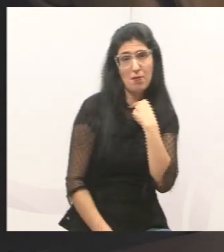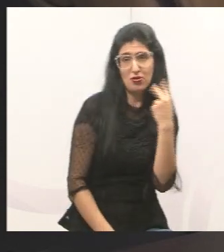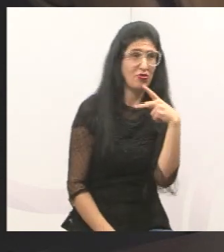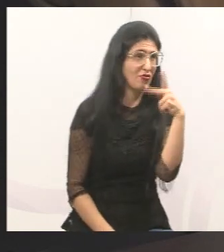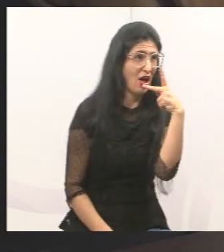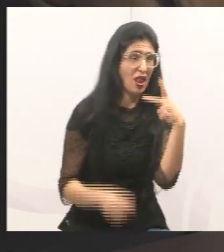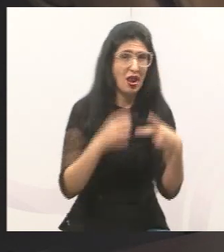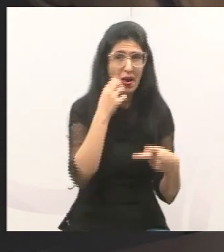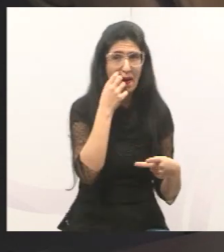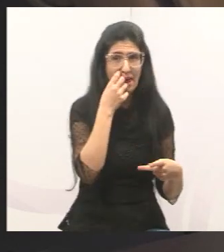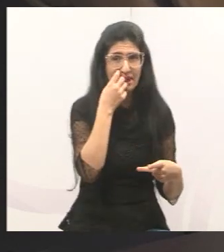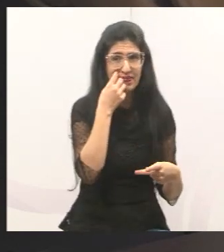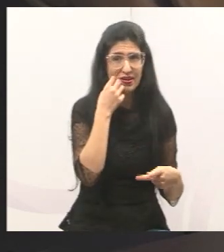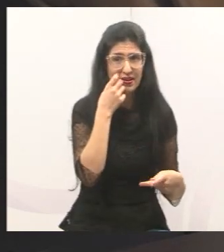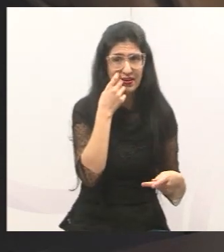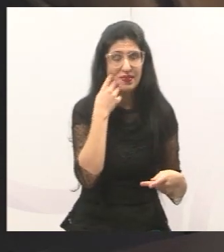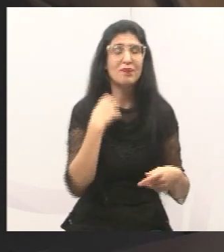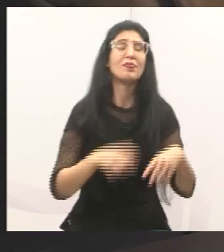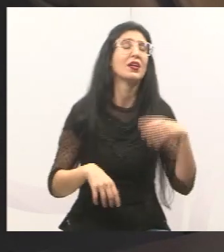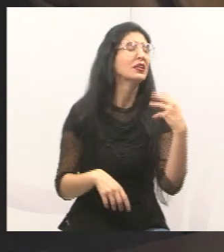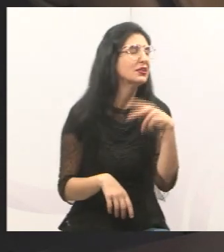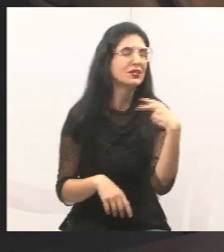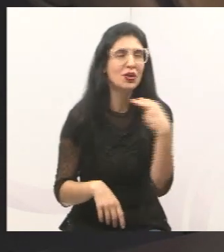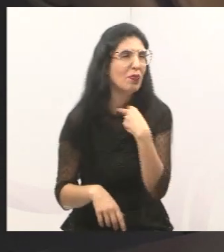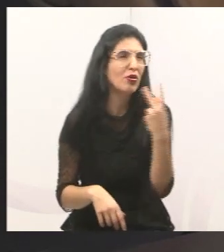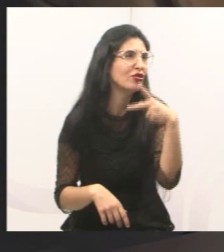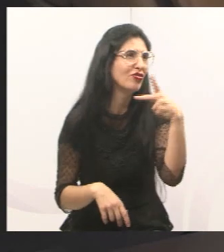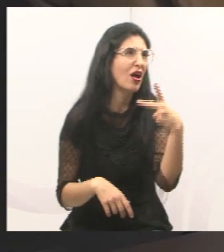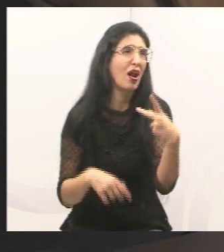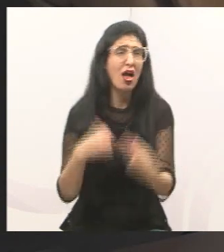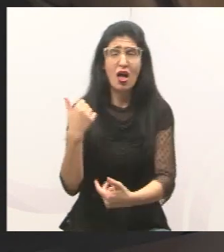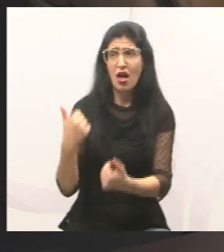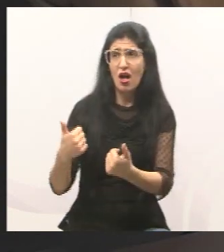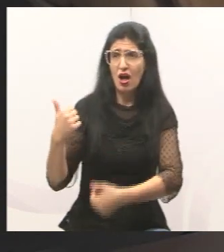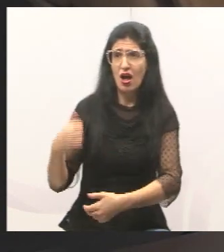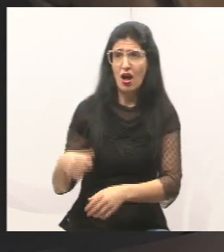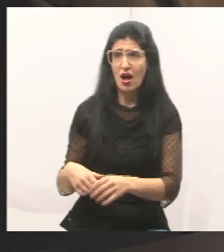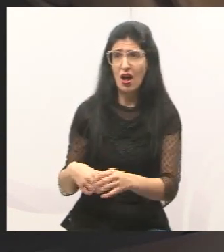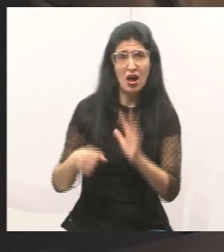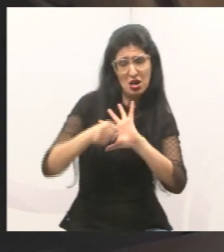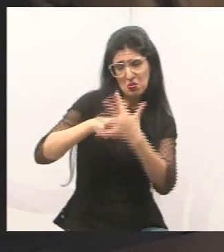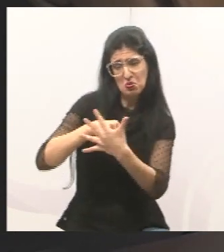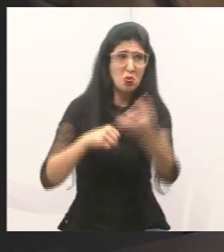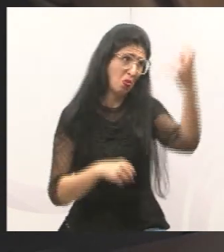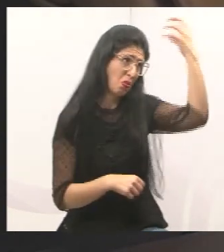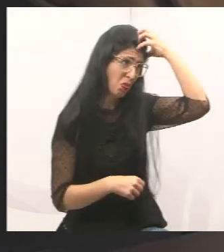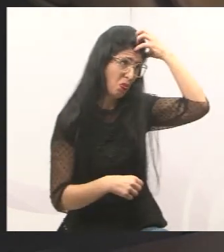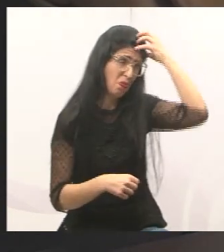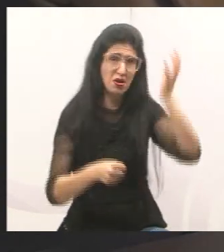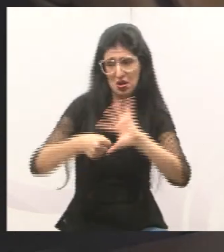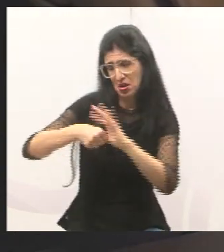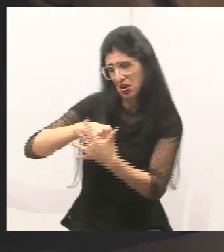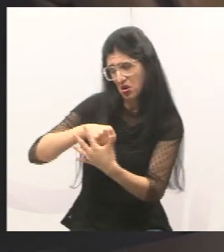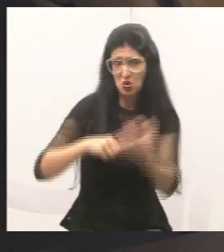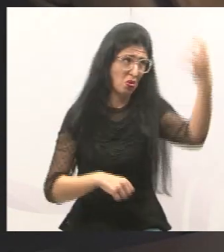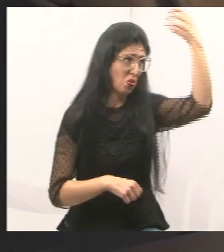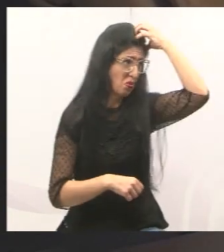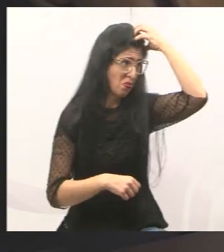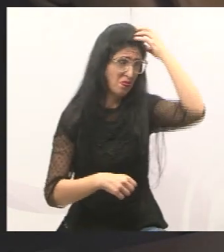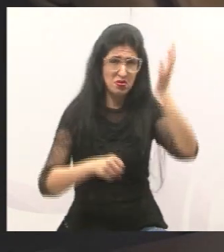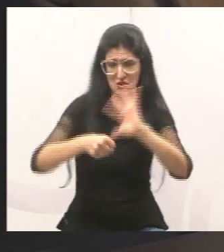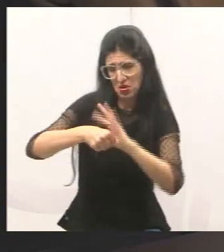desculpa para a gente fazer justiça a essa administração danosa que governou a